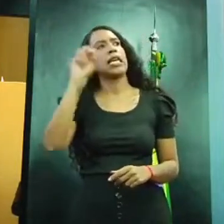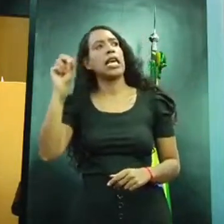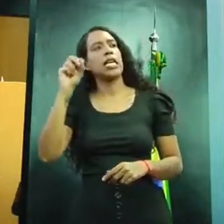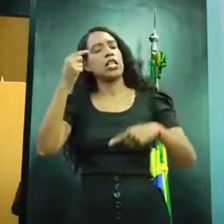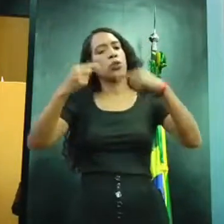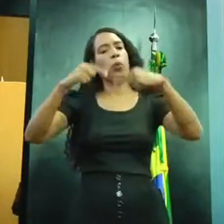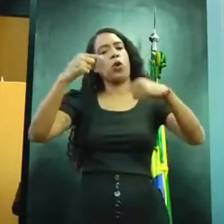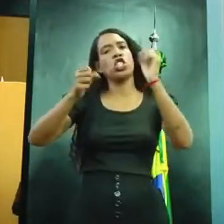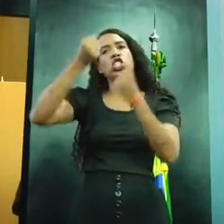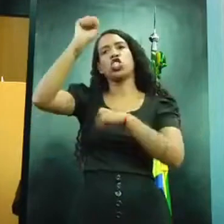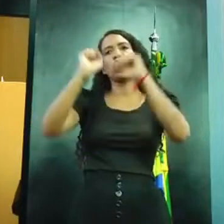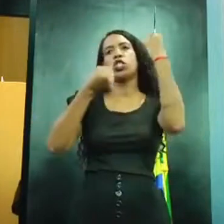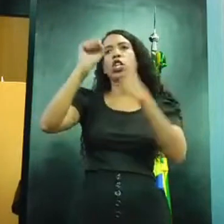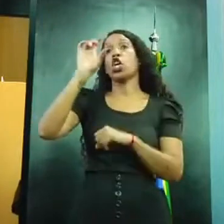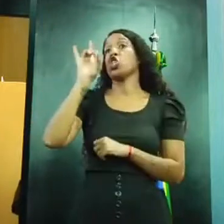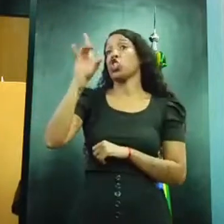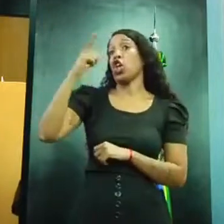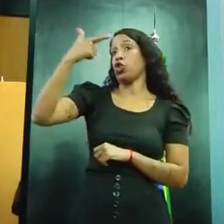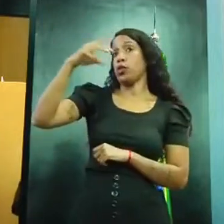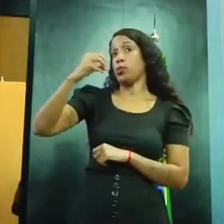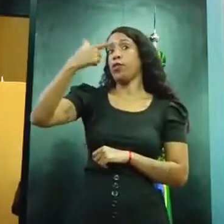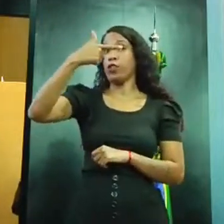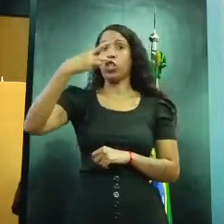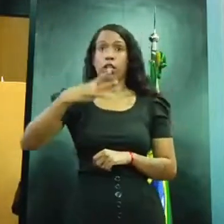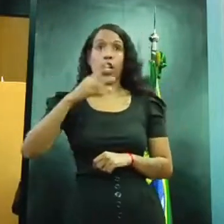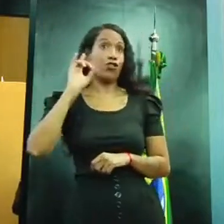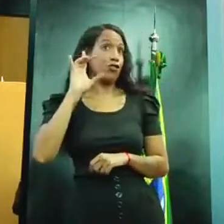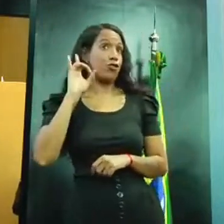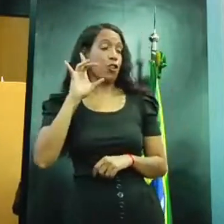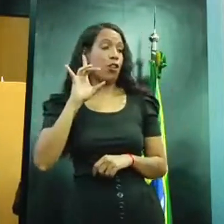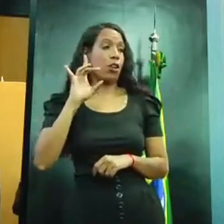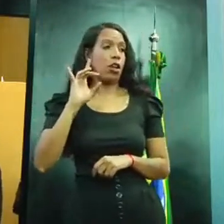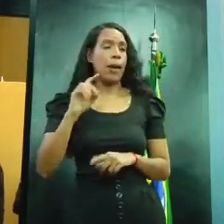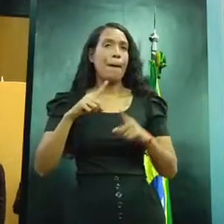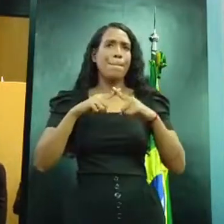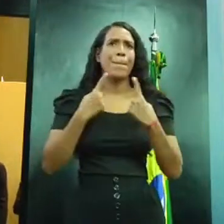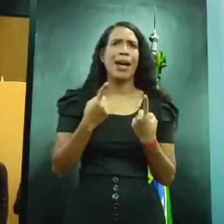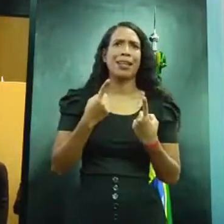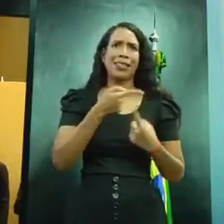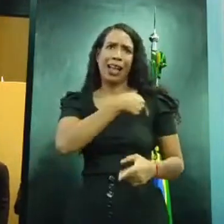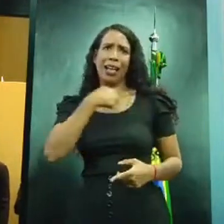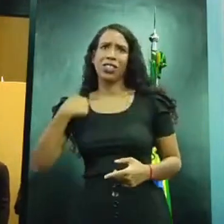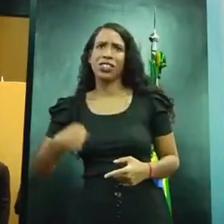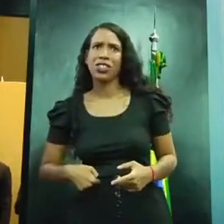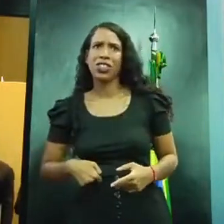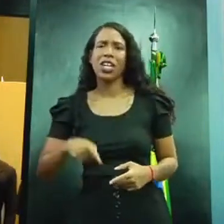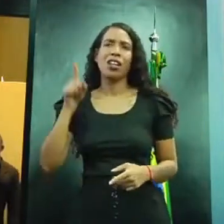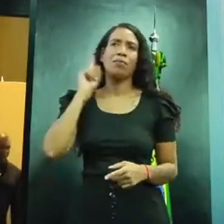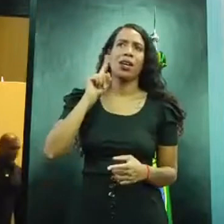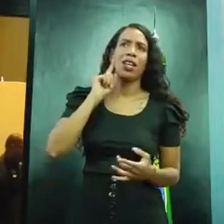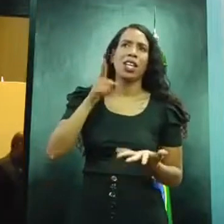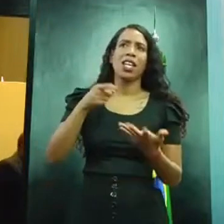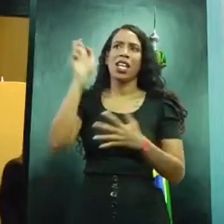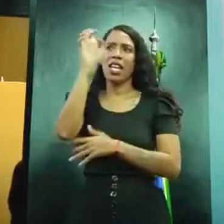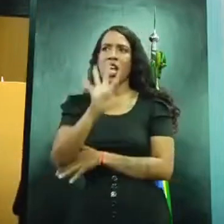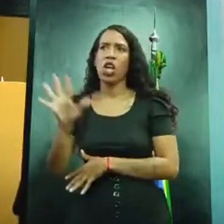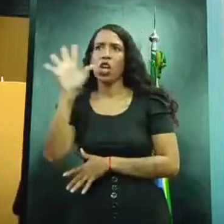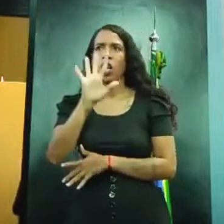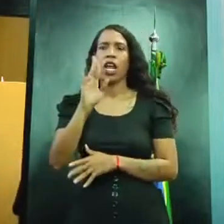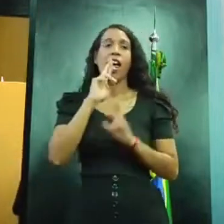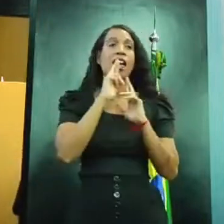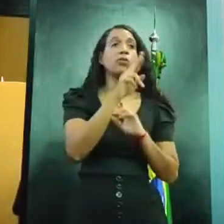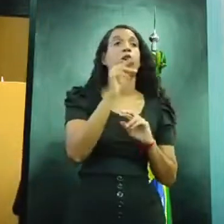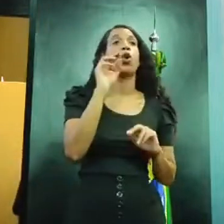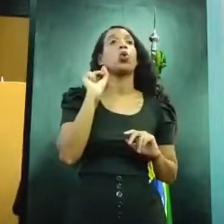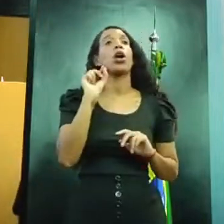industriais, apenas em 2023. Sendo que China, Estados Unidos e a União Europeia respondem